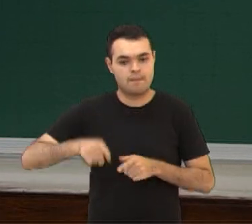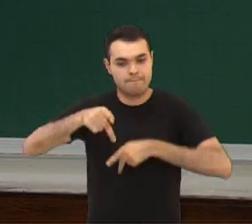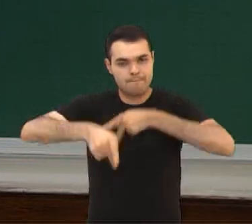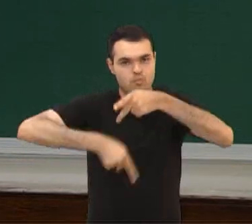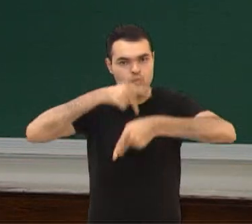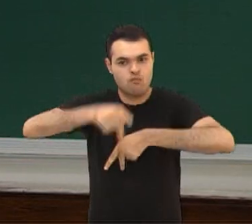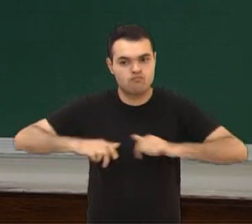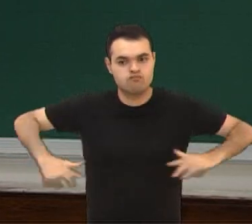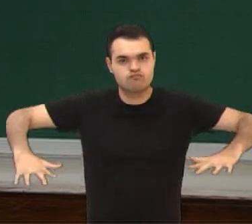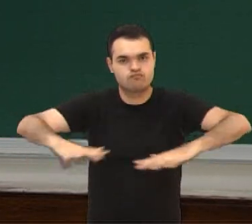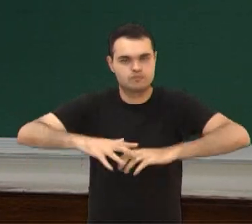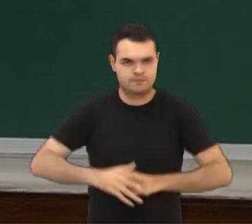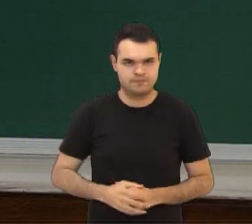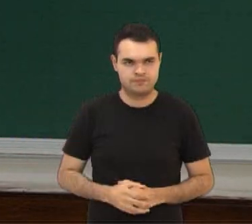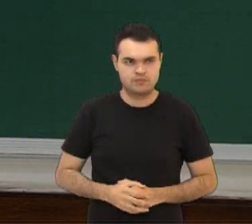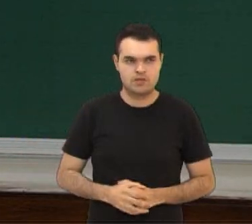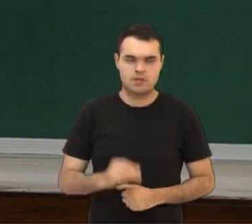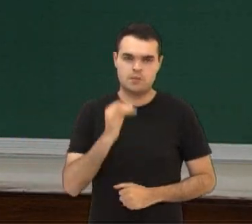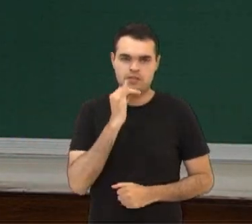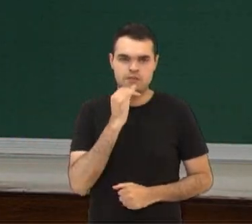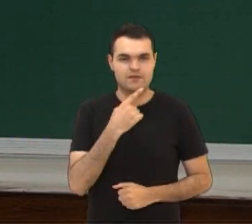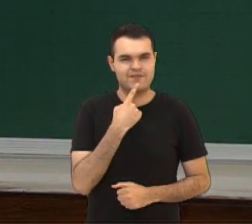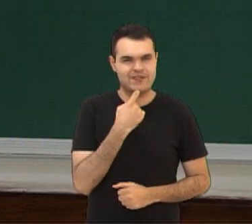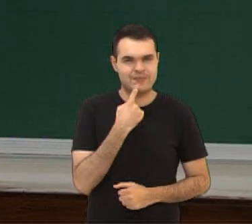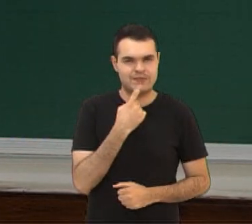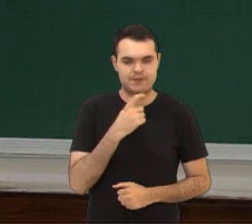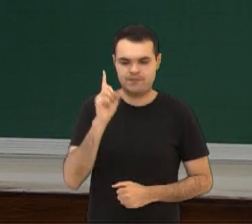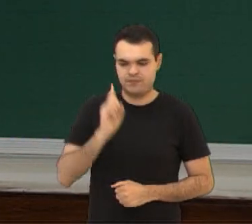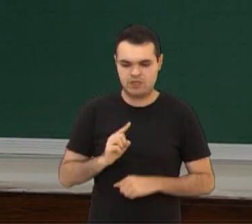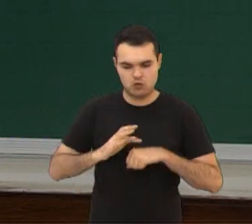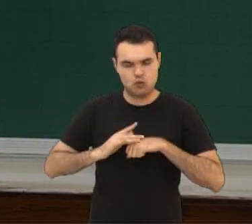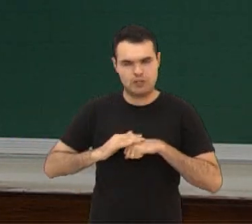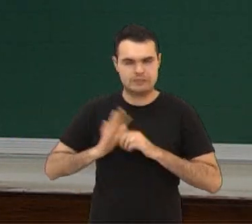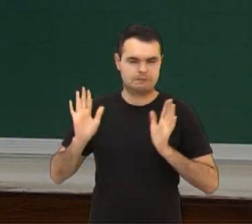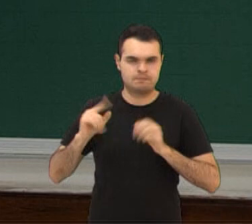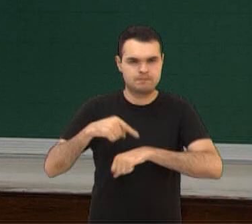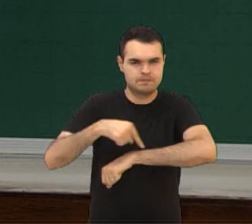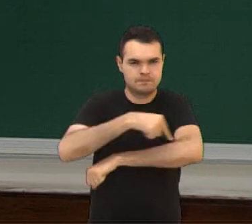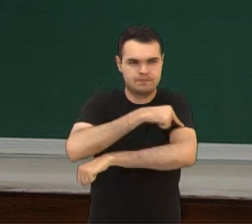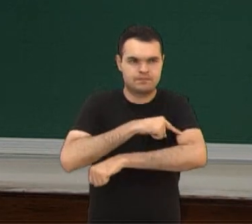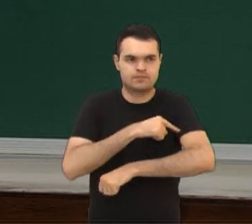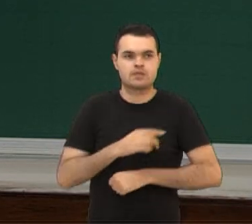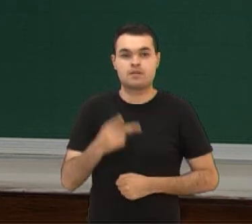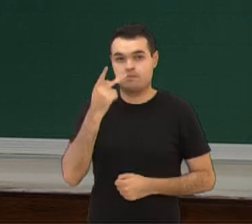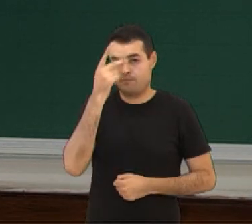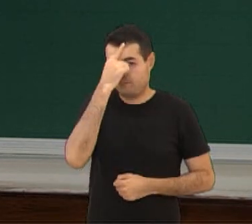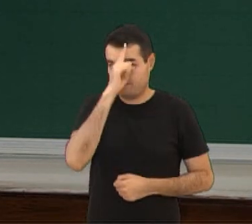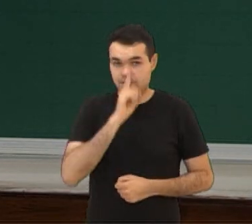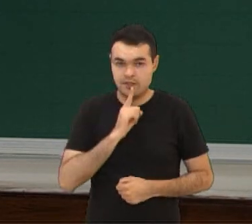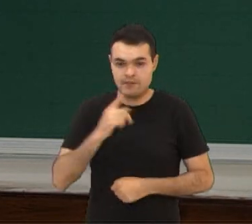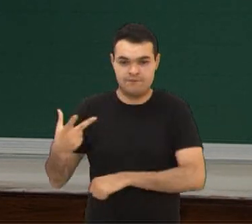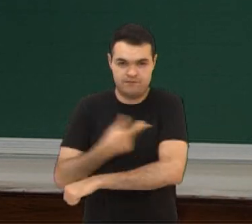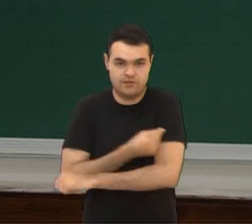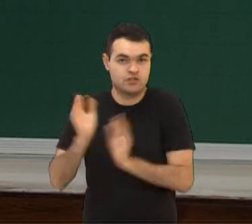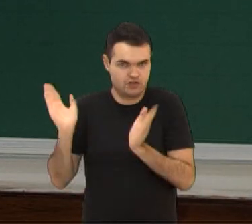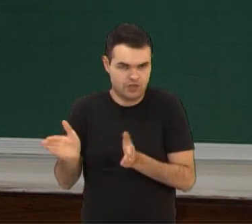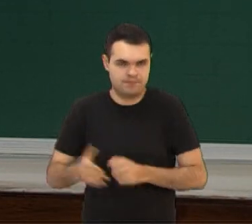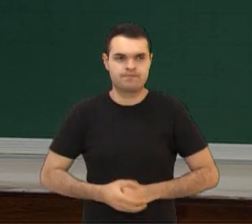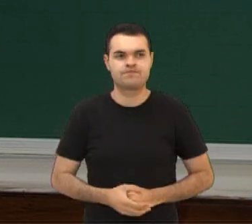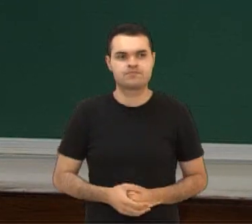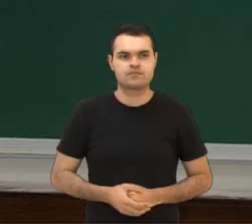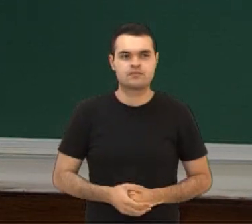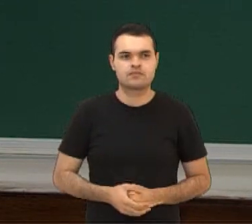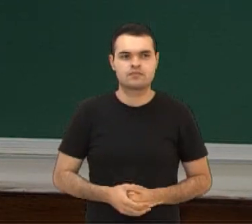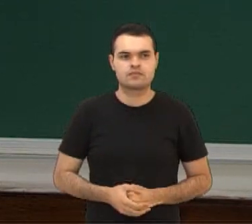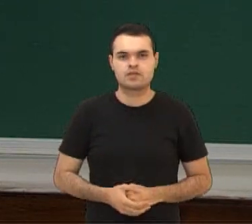pública. Olha só o que acontece. A gente tem aqui uma pessoa com uma doença qualquer, vamos dizer que é o sarampo. E aqui as pessoas que foram vacinadas. Tá